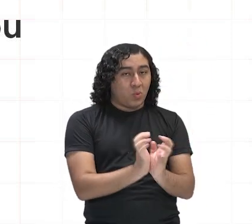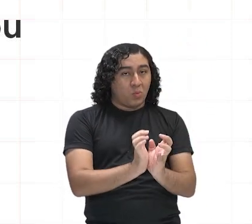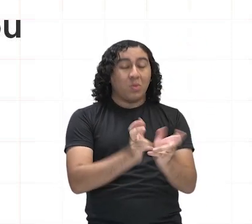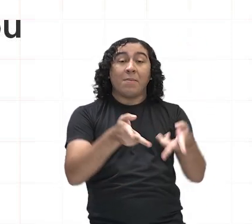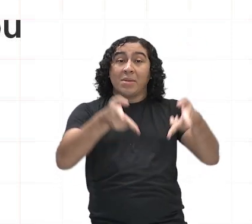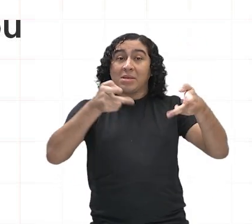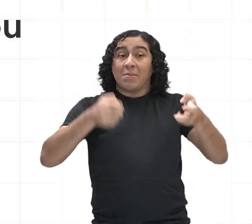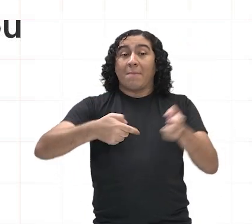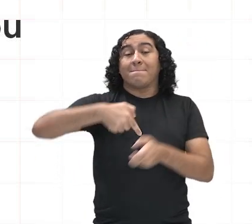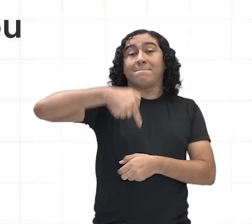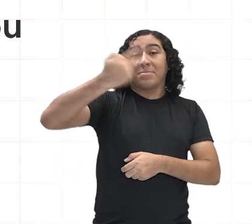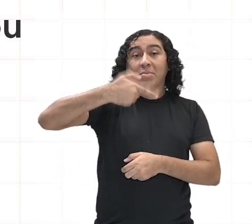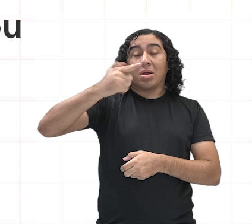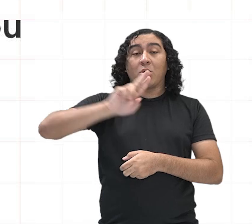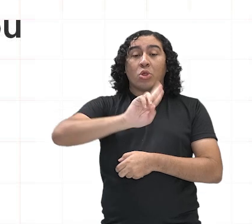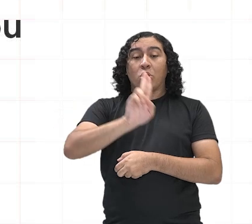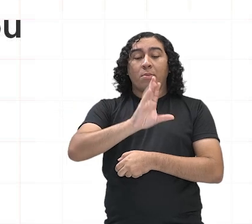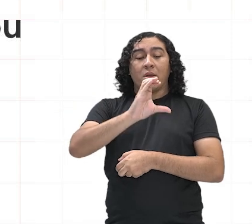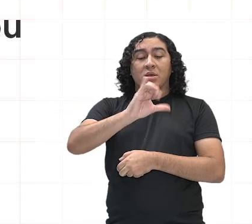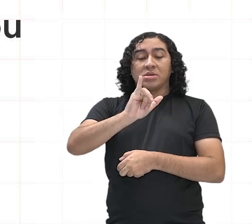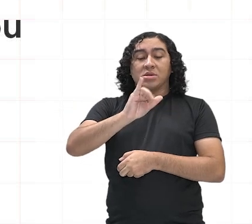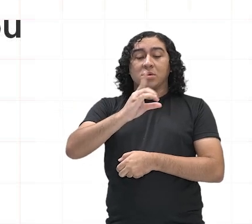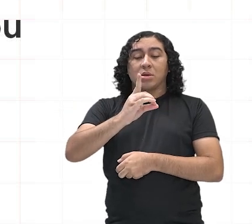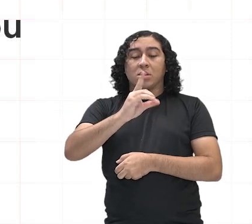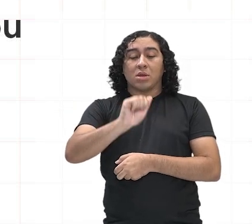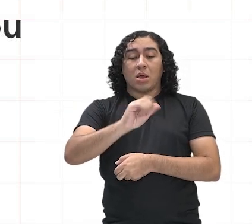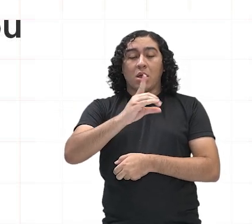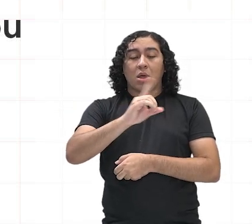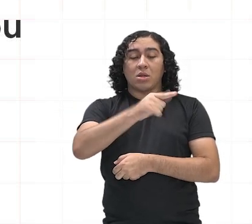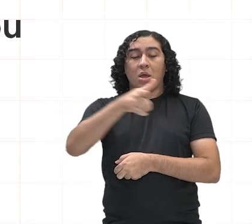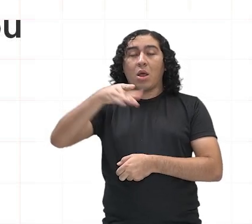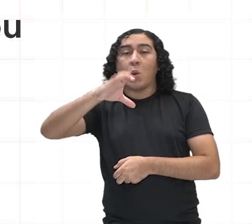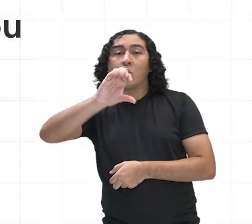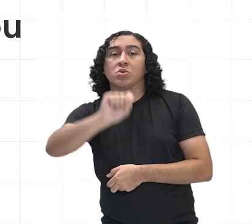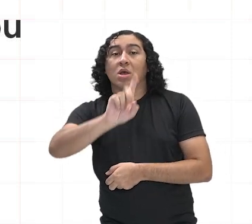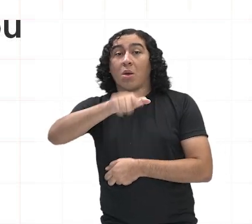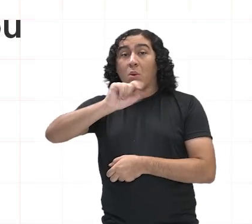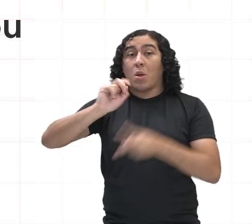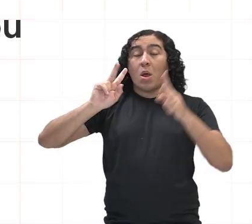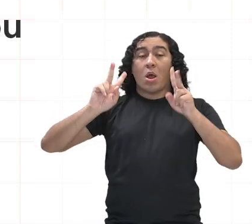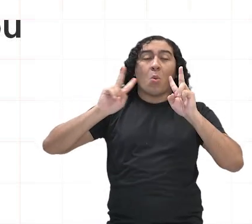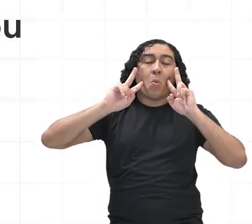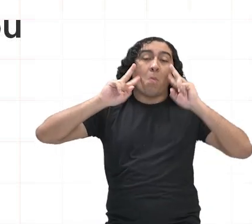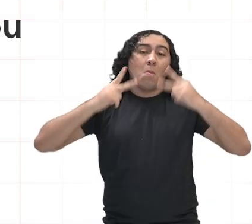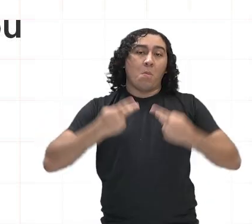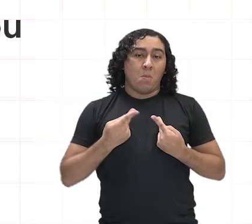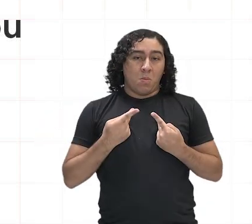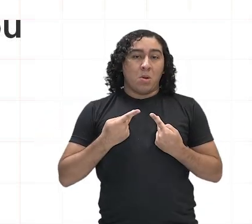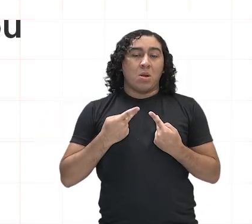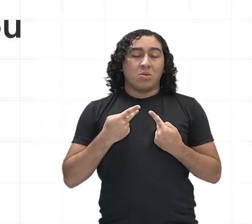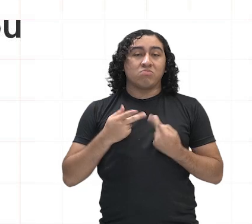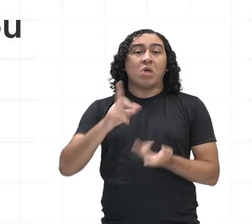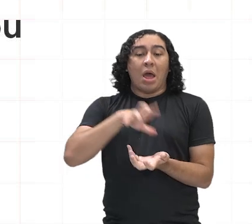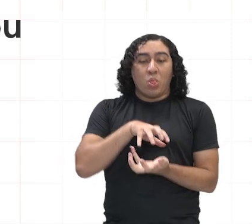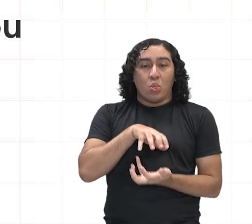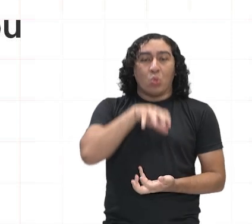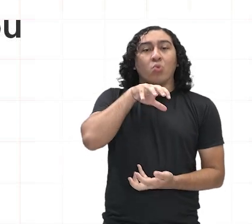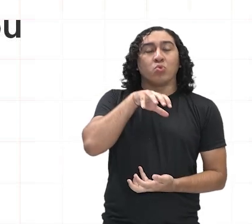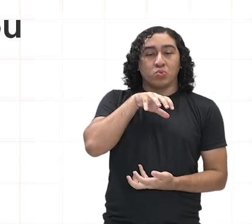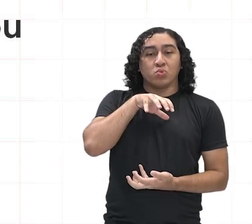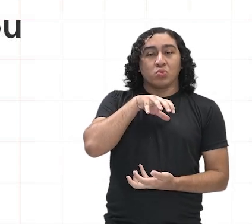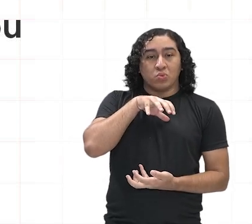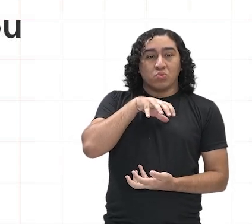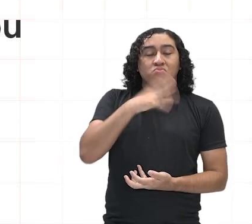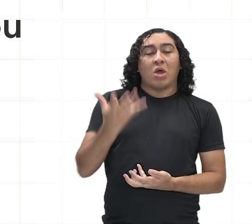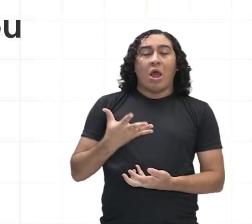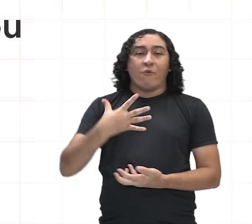primeira, cidadãos. Eram os homens adultos e livres, filhos de mães e